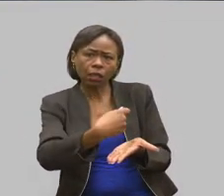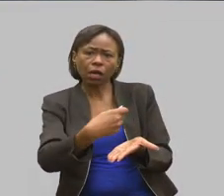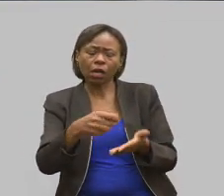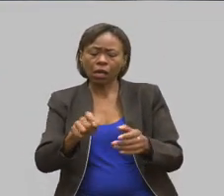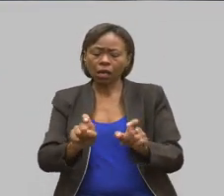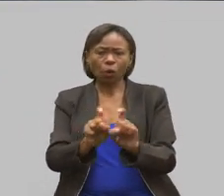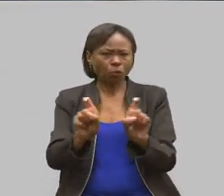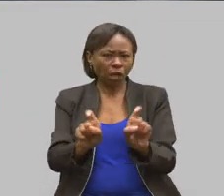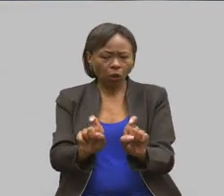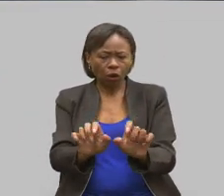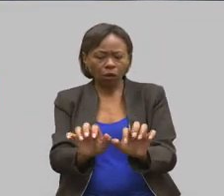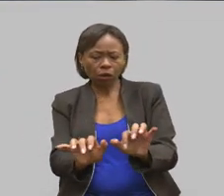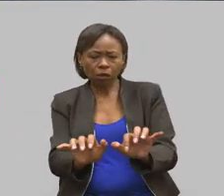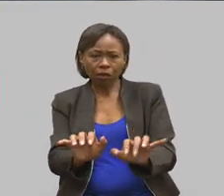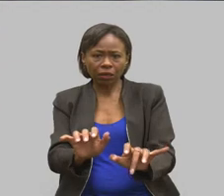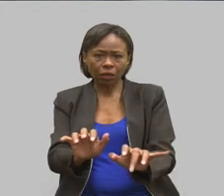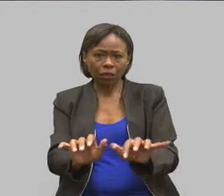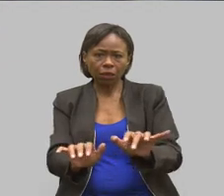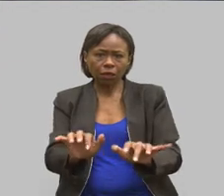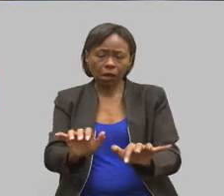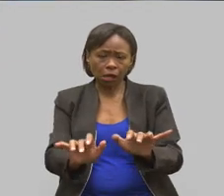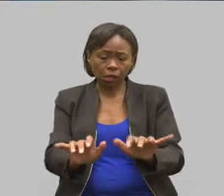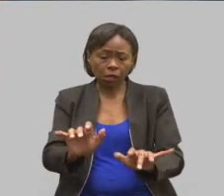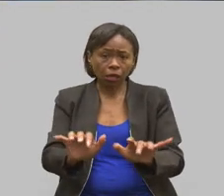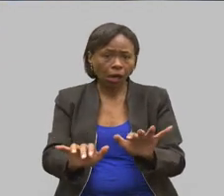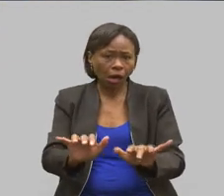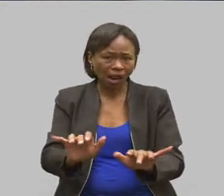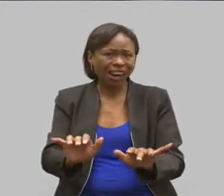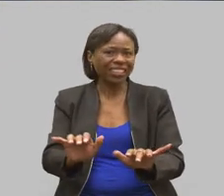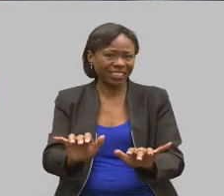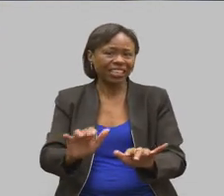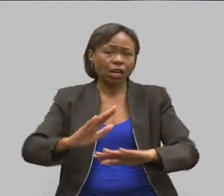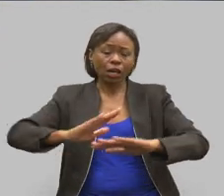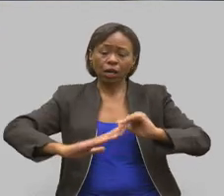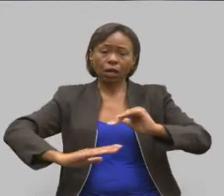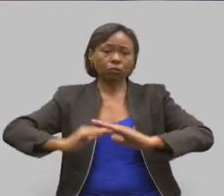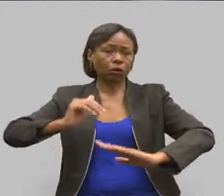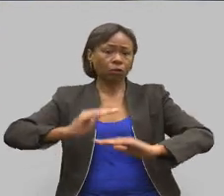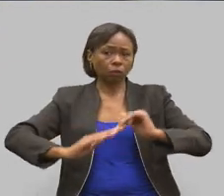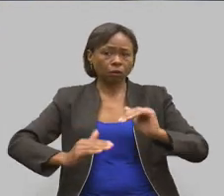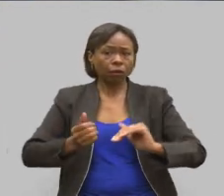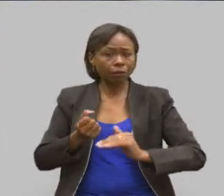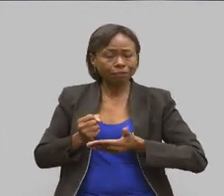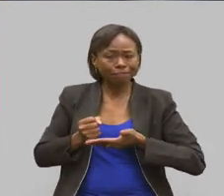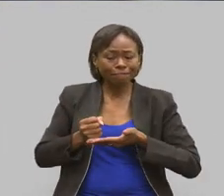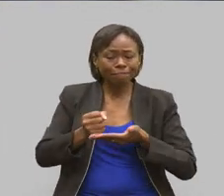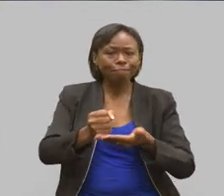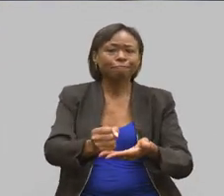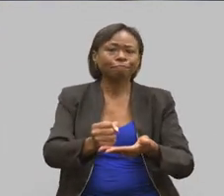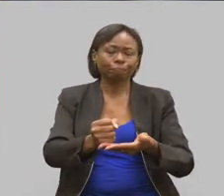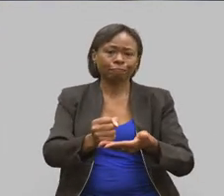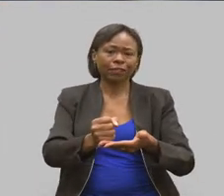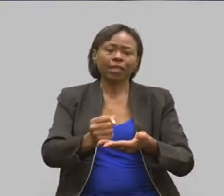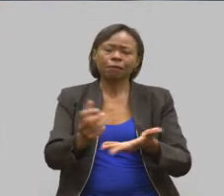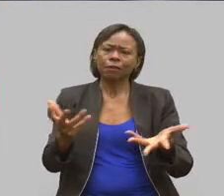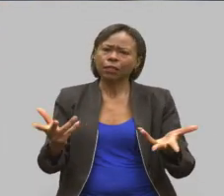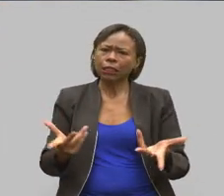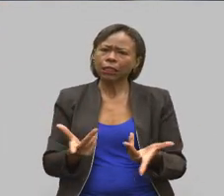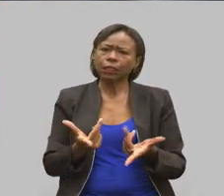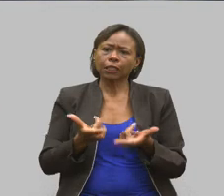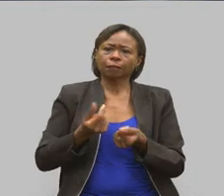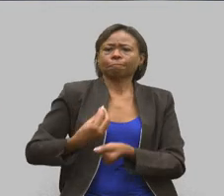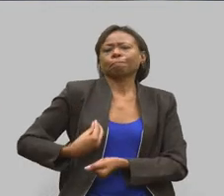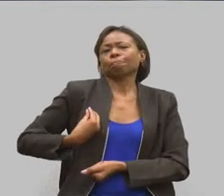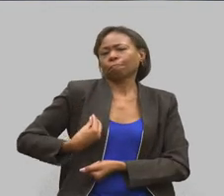teclado do computador mas ar bem o celular isso aí dá uma qualidade de vida muito importante pra